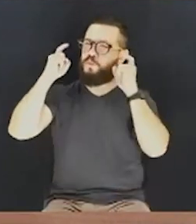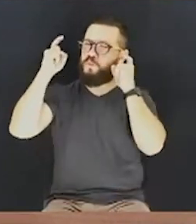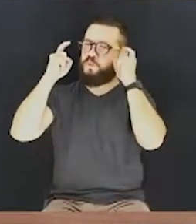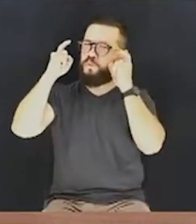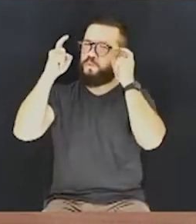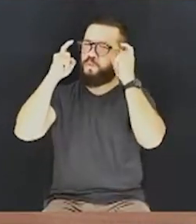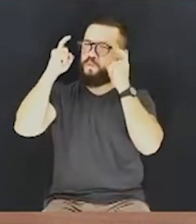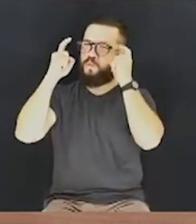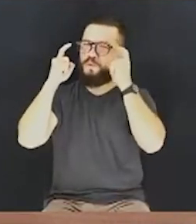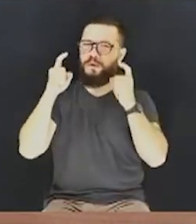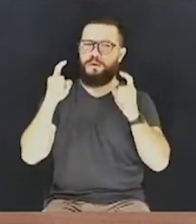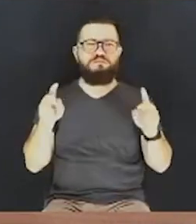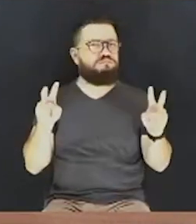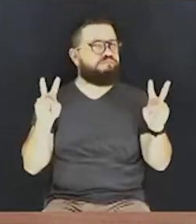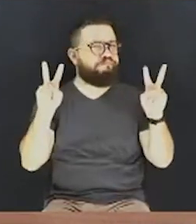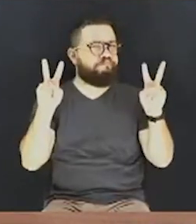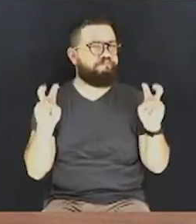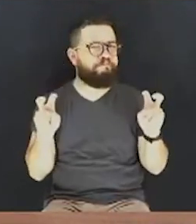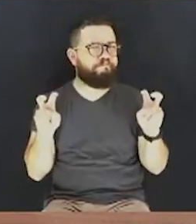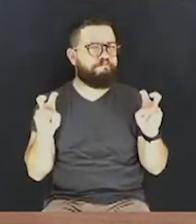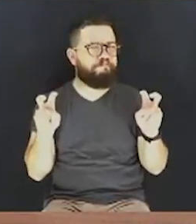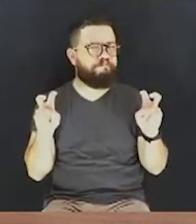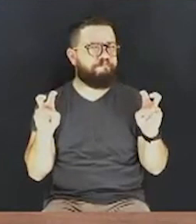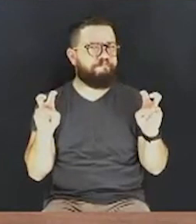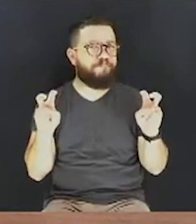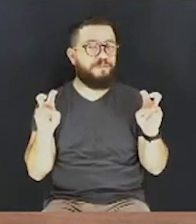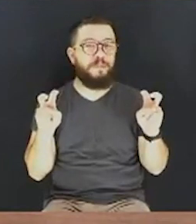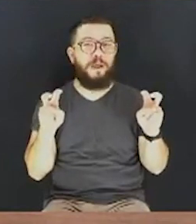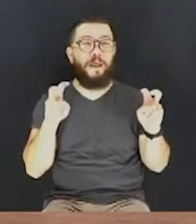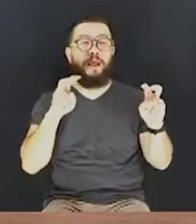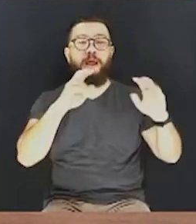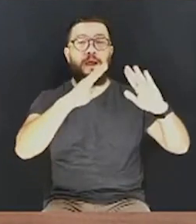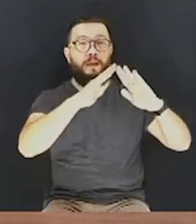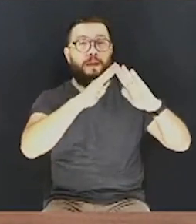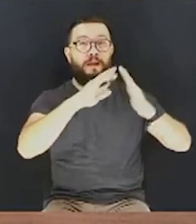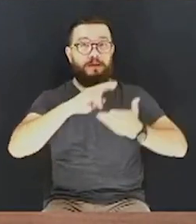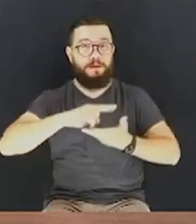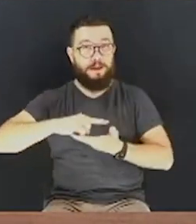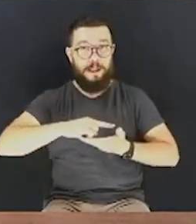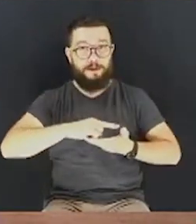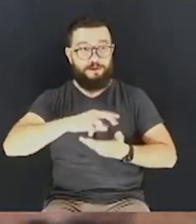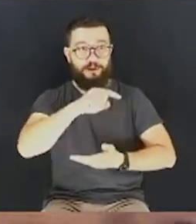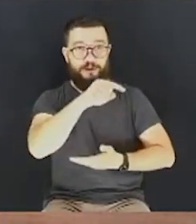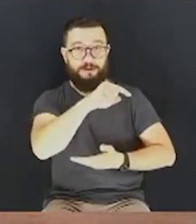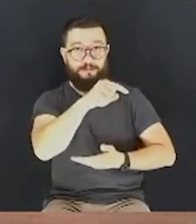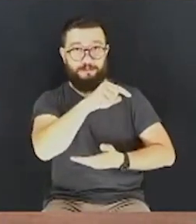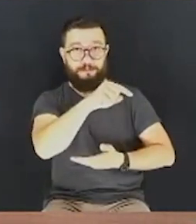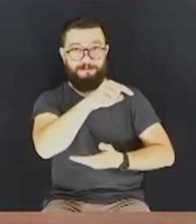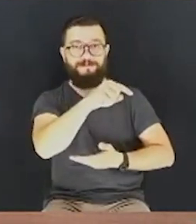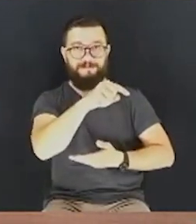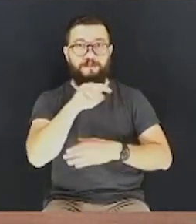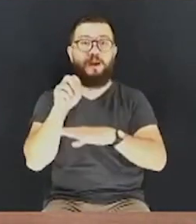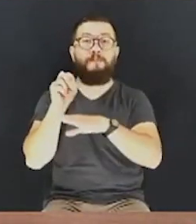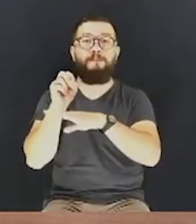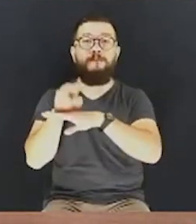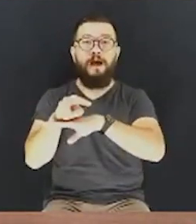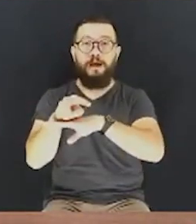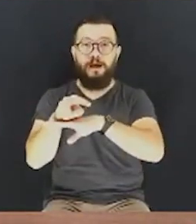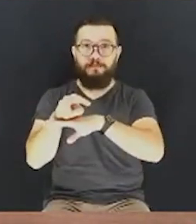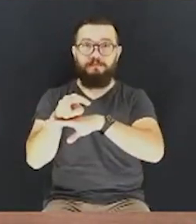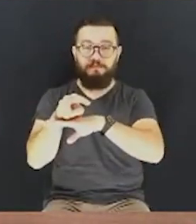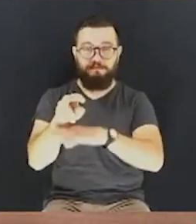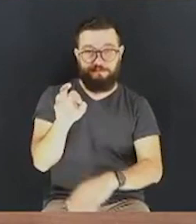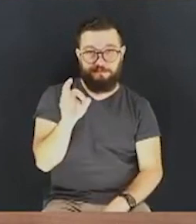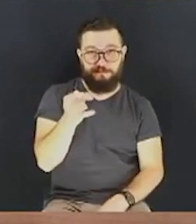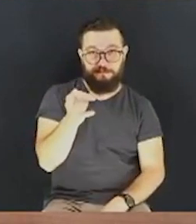falar sobre as vagas de creches aqui na nossa cidade. Na nossa cidade, que possui hoje em torno de